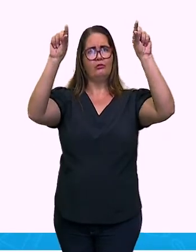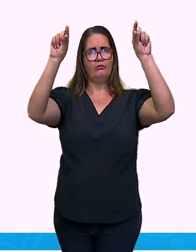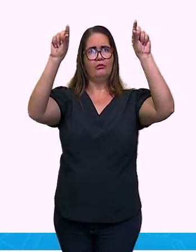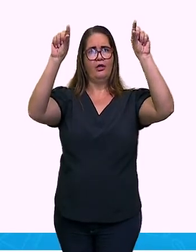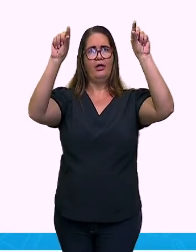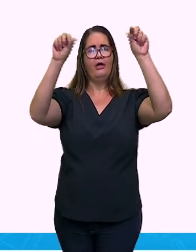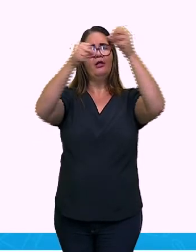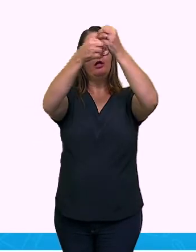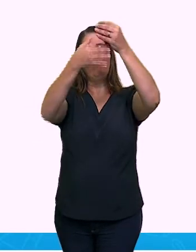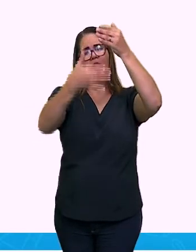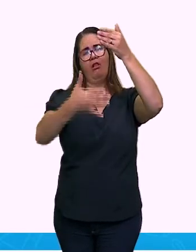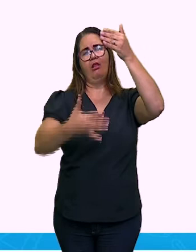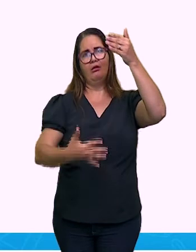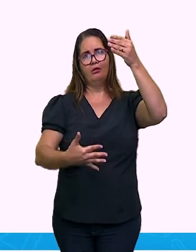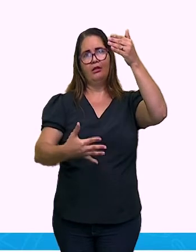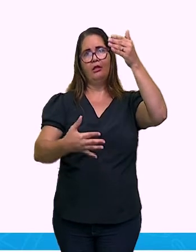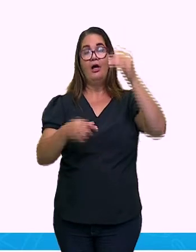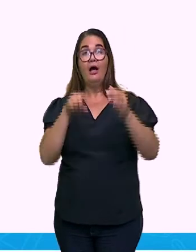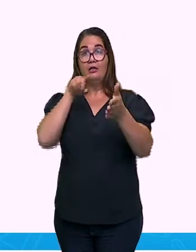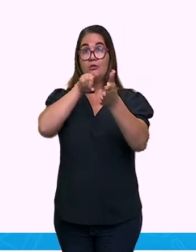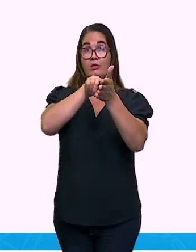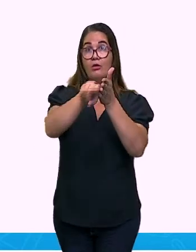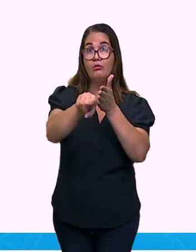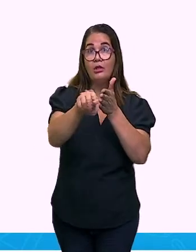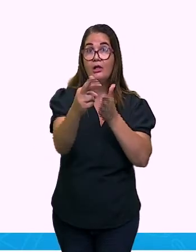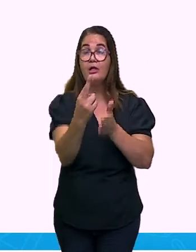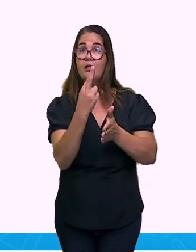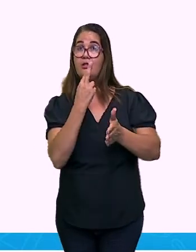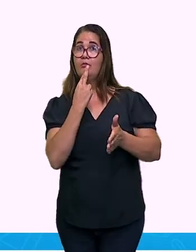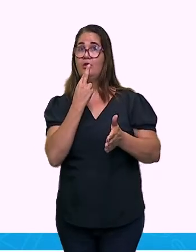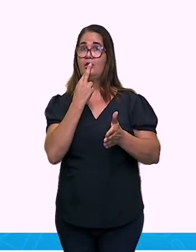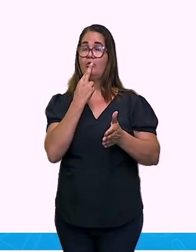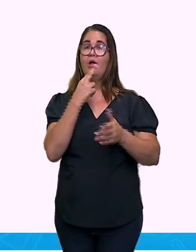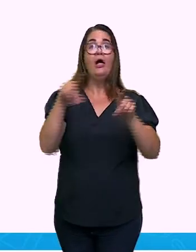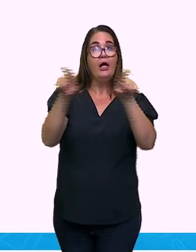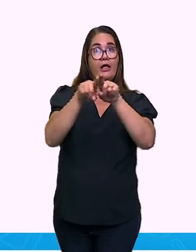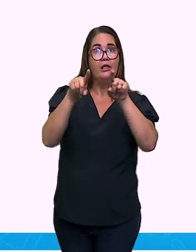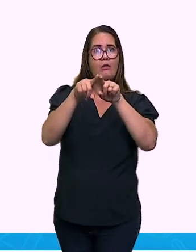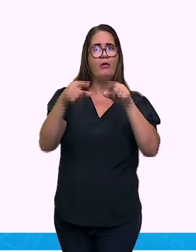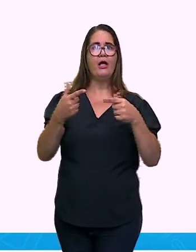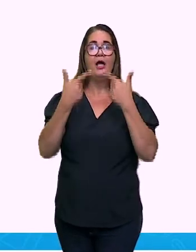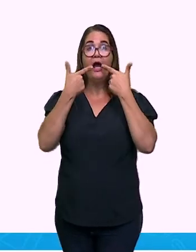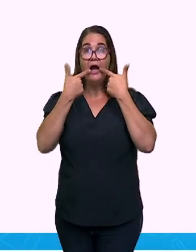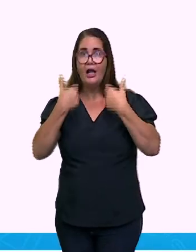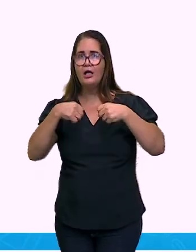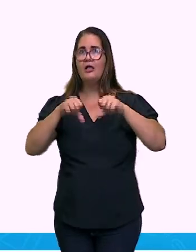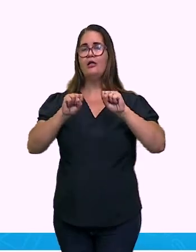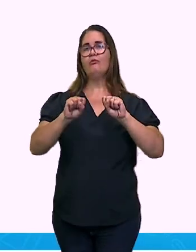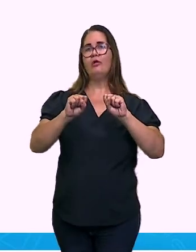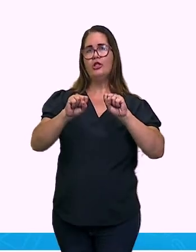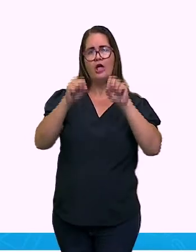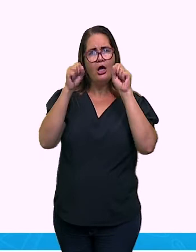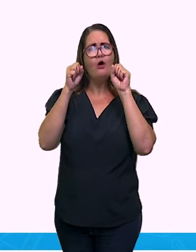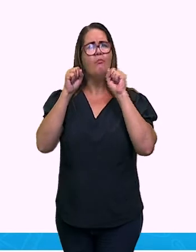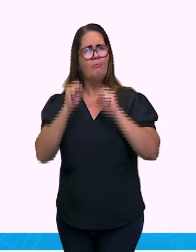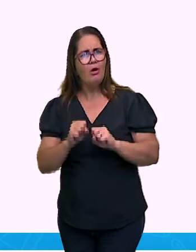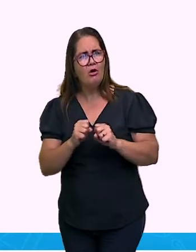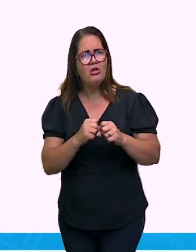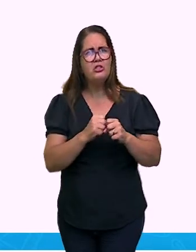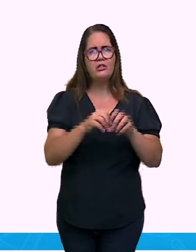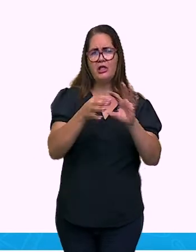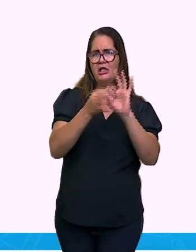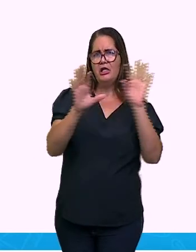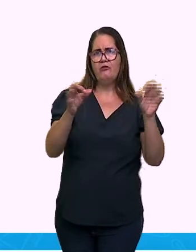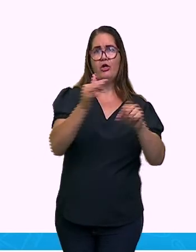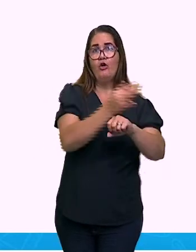respostas. A linguagem será de acordo com o contexto, podendo ela ser formal ou